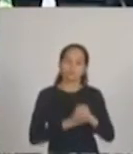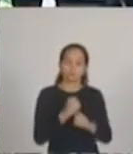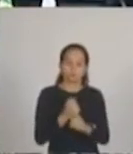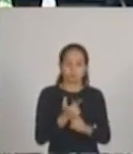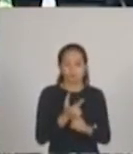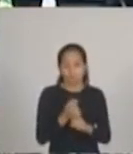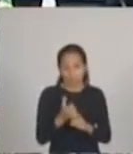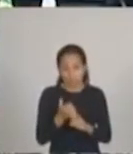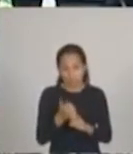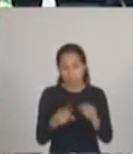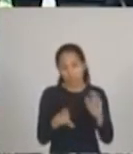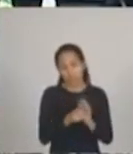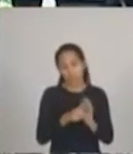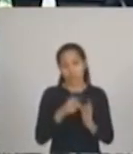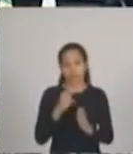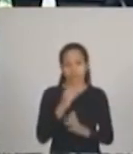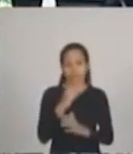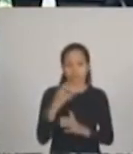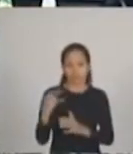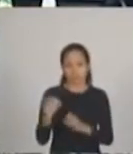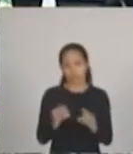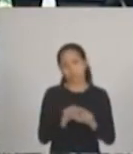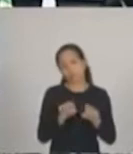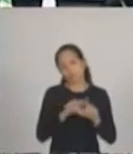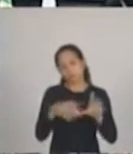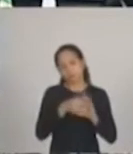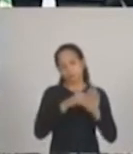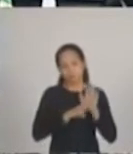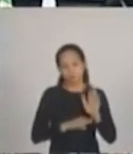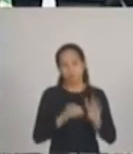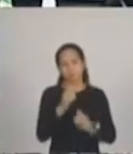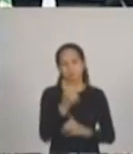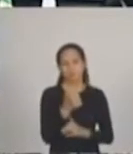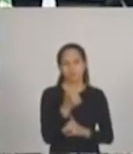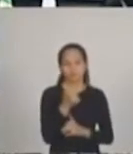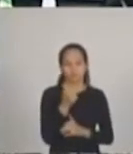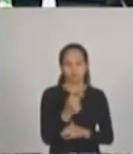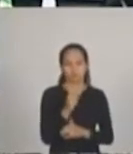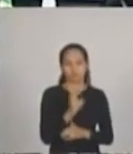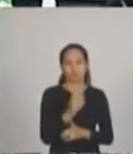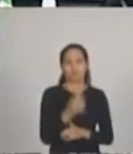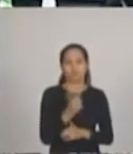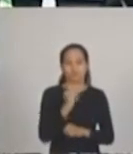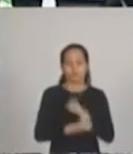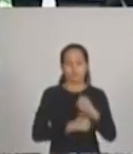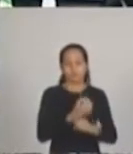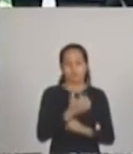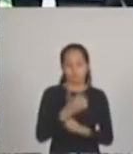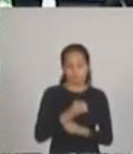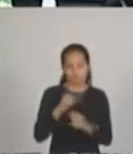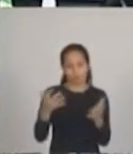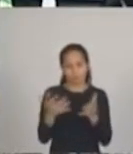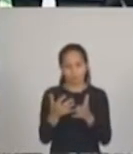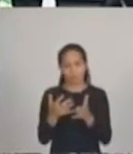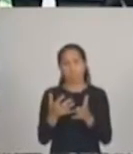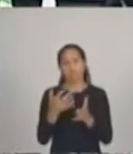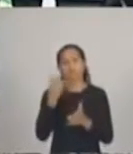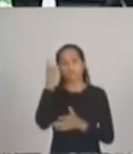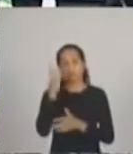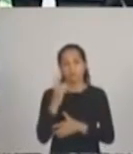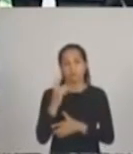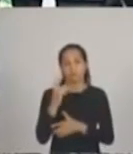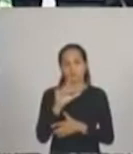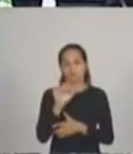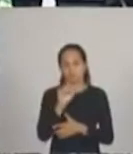do deputado Luciano Machado. Junte-se ao projeto de lei 756-2019. Projeto de lei 208-2021 da deputada Raquel